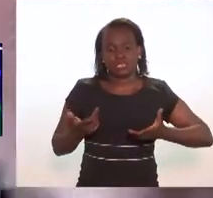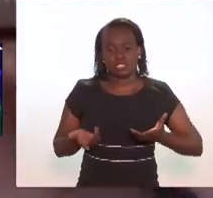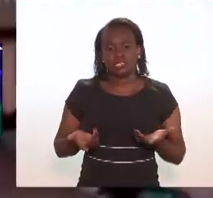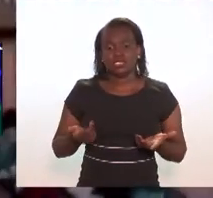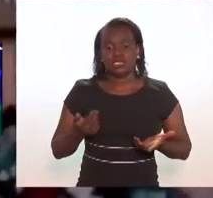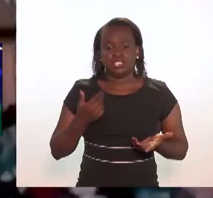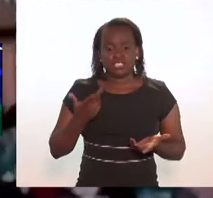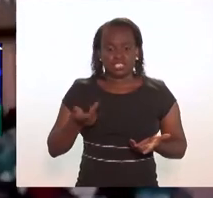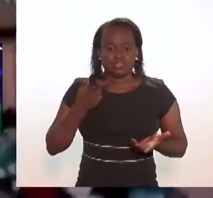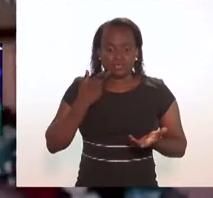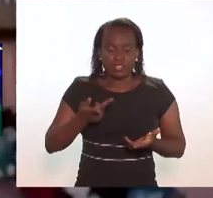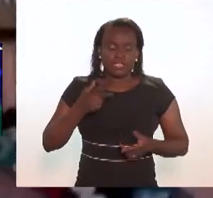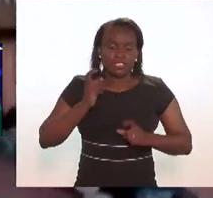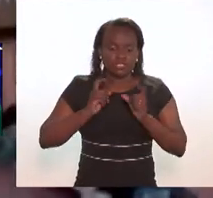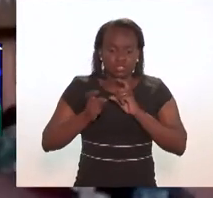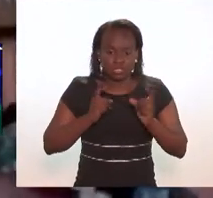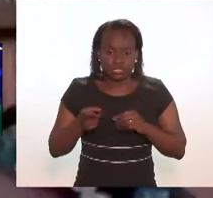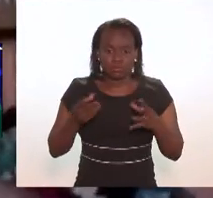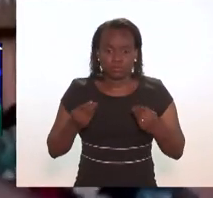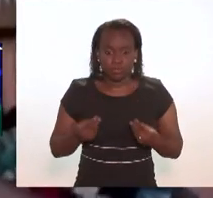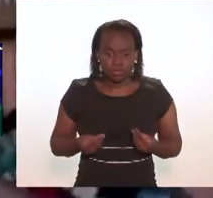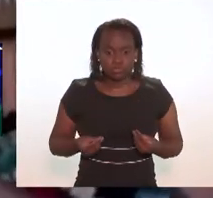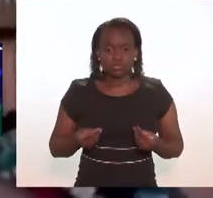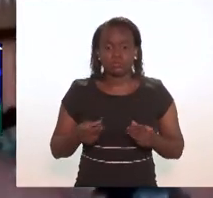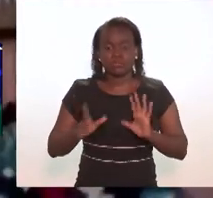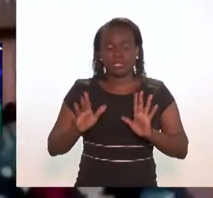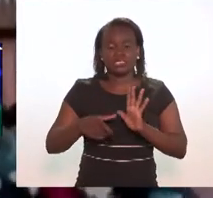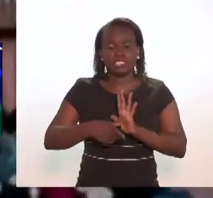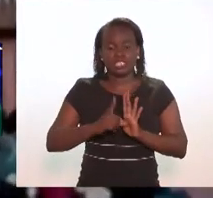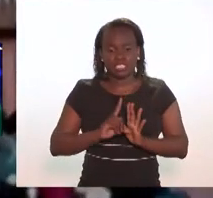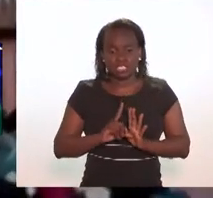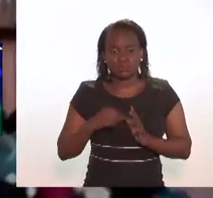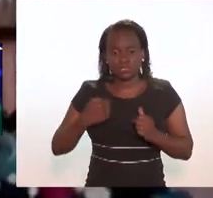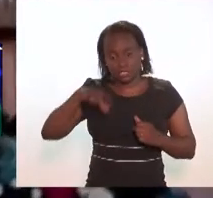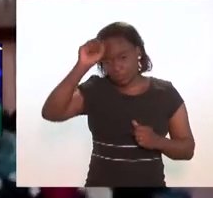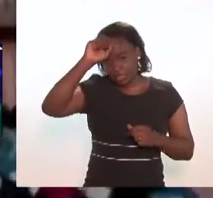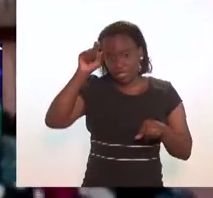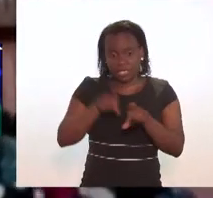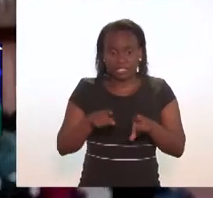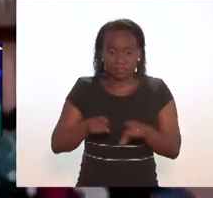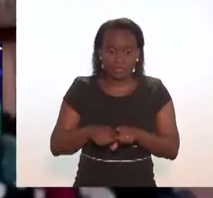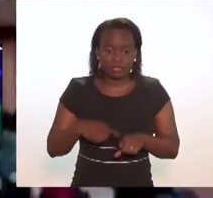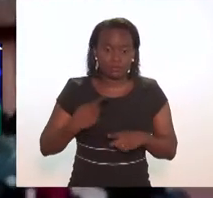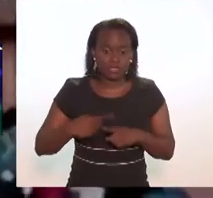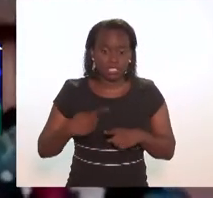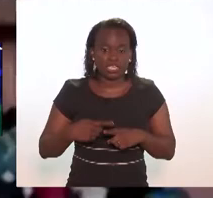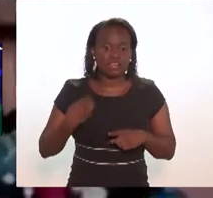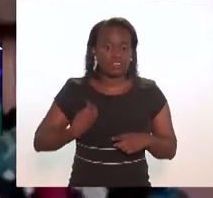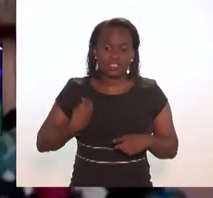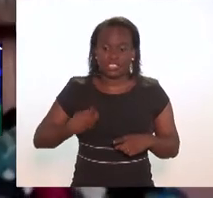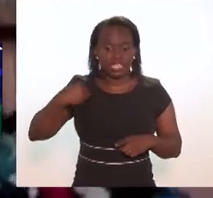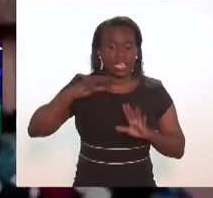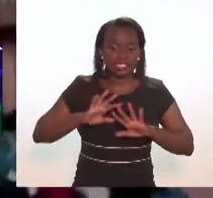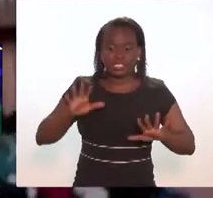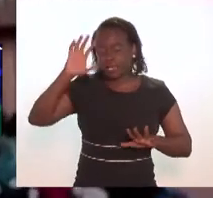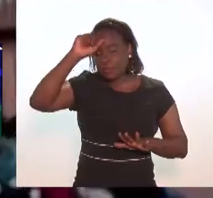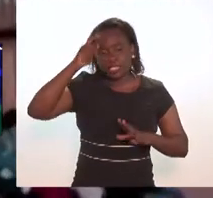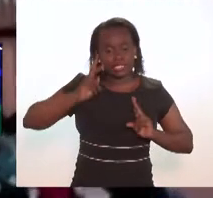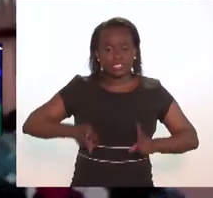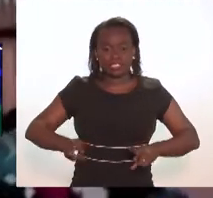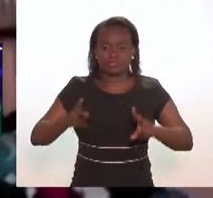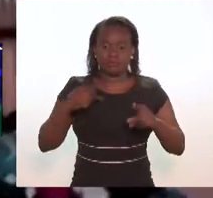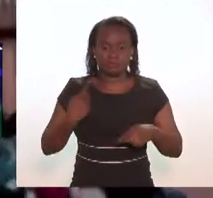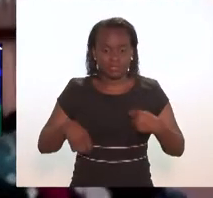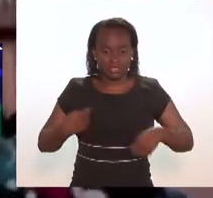não vem para cá fazer discussão sem antes ir aprender também, porque a vida é um eterno aprendizado. Ensino